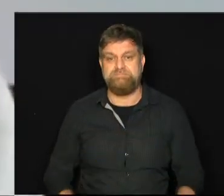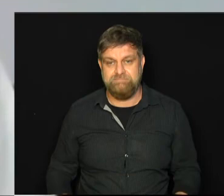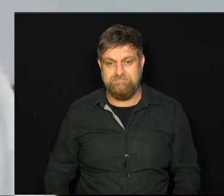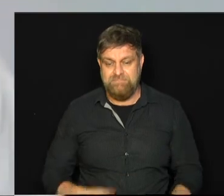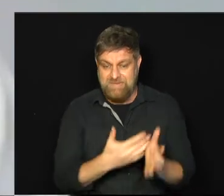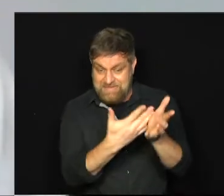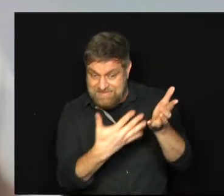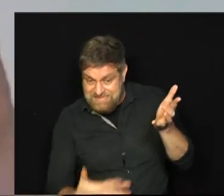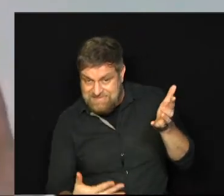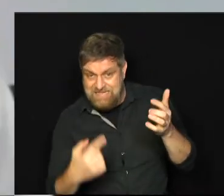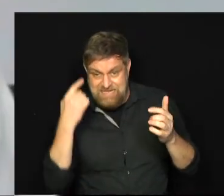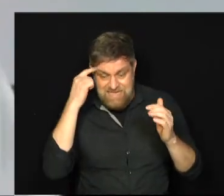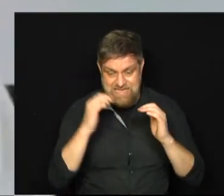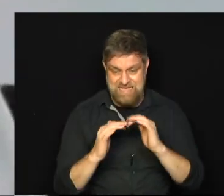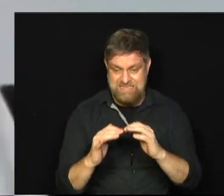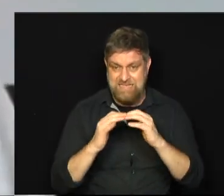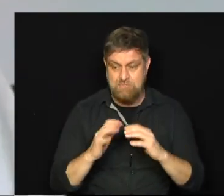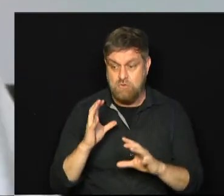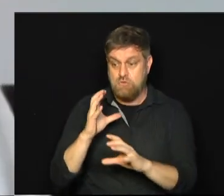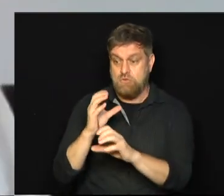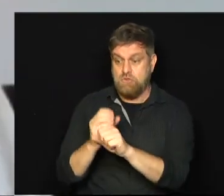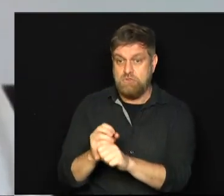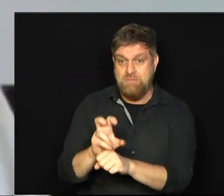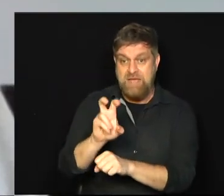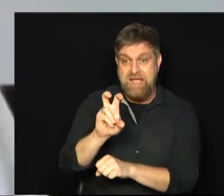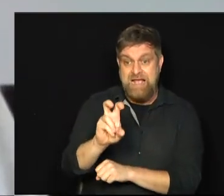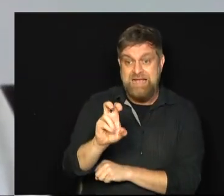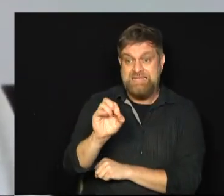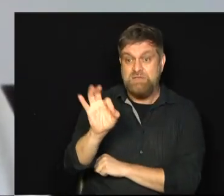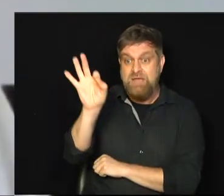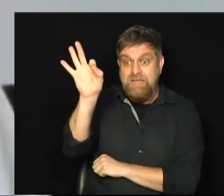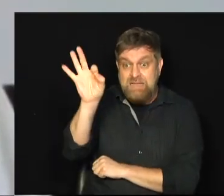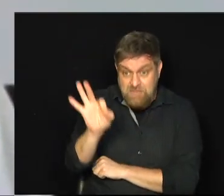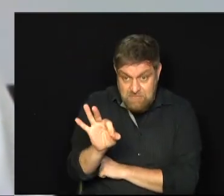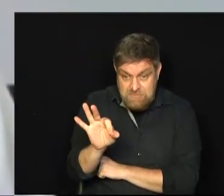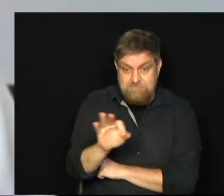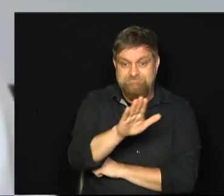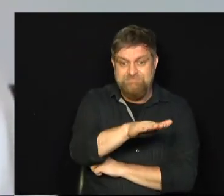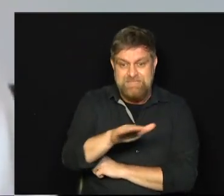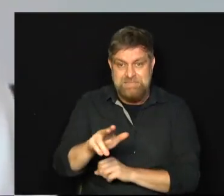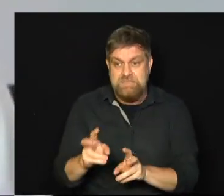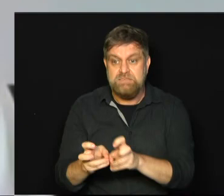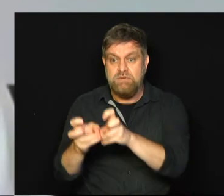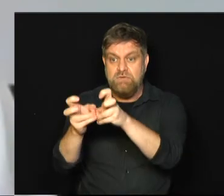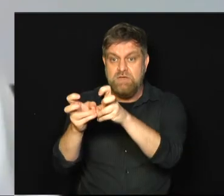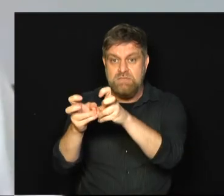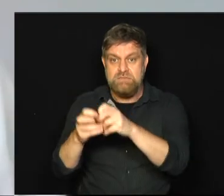esses dois correspondem a 50% do câncer da criança, do Nossa. adolescente.